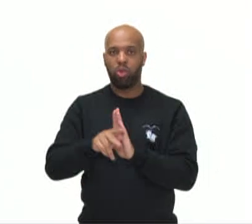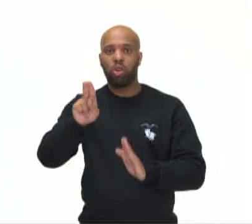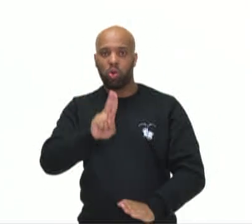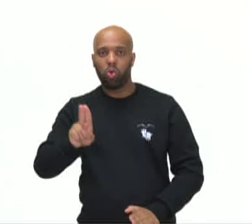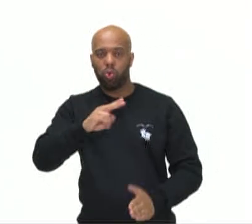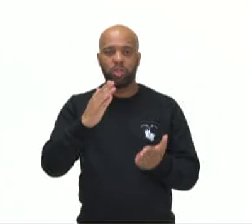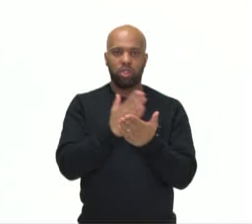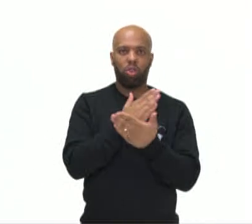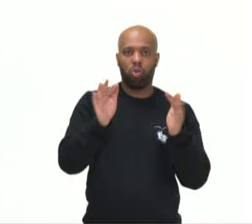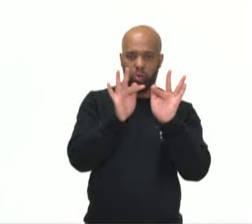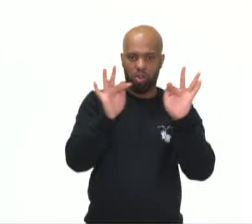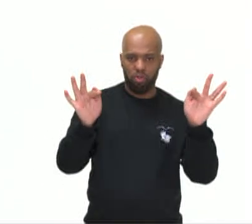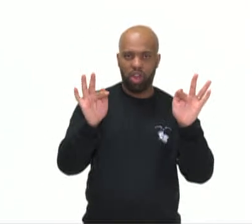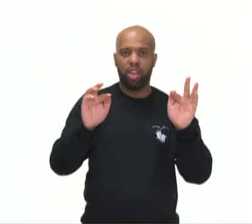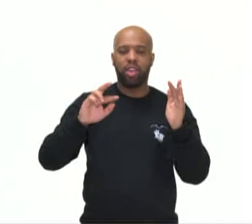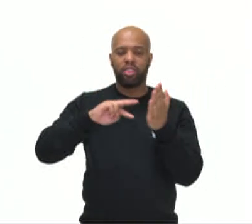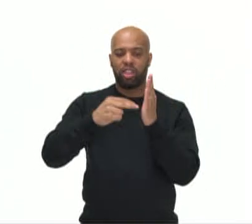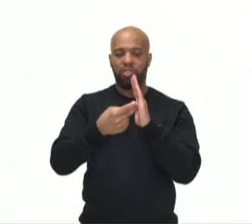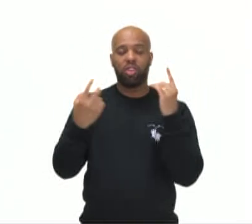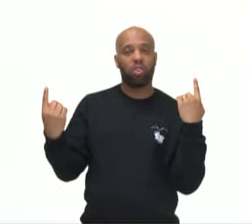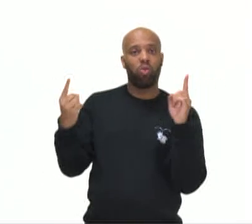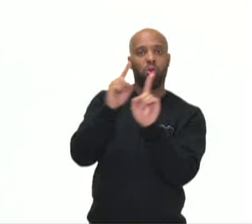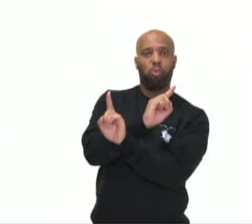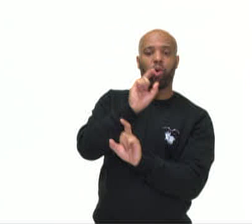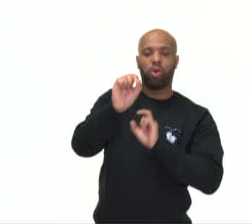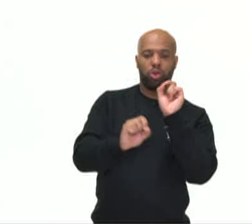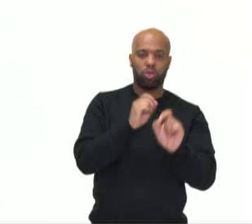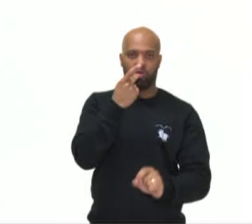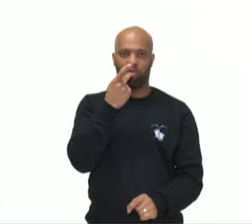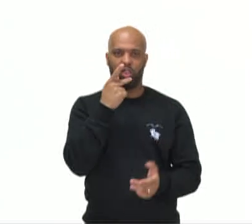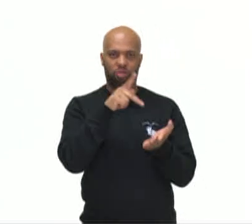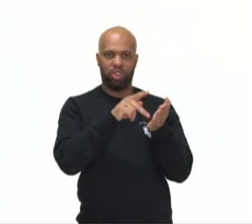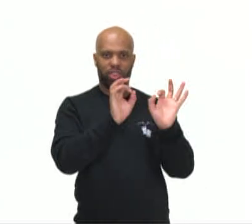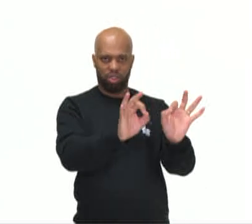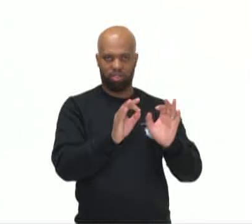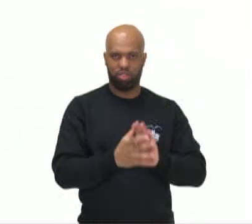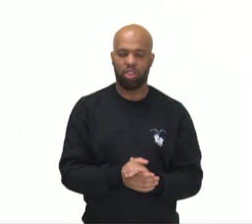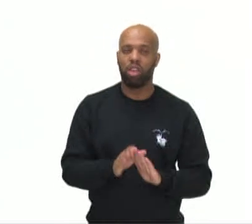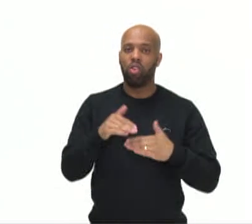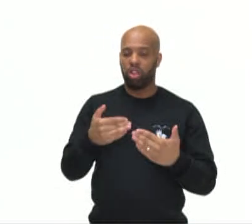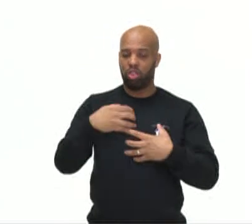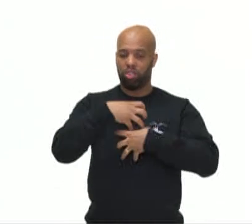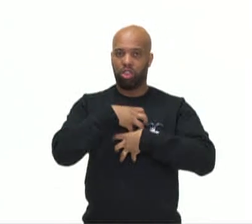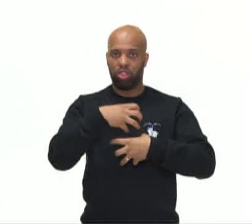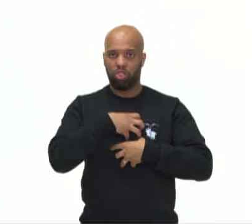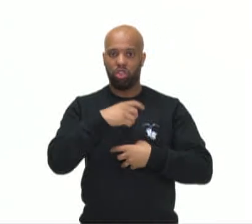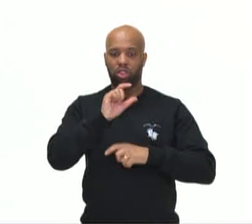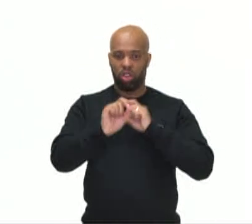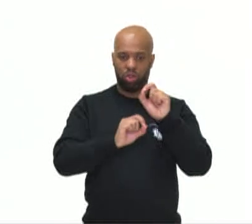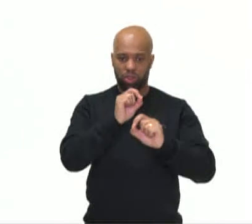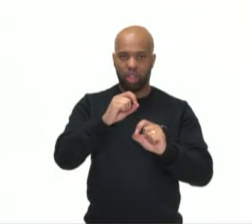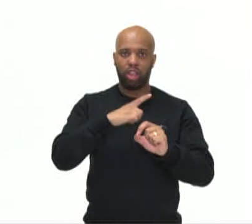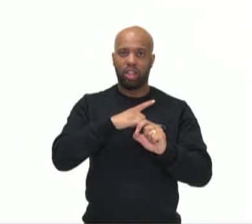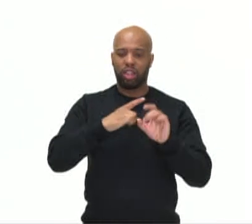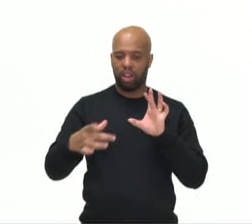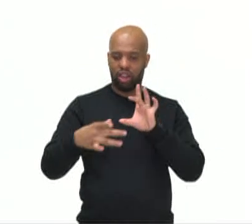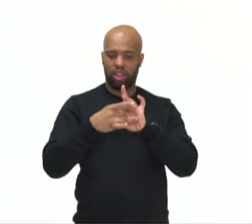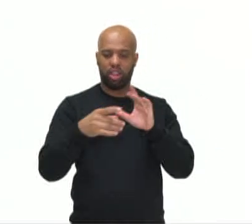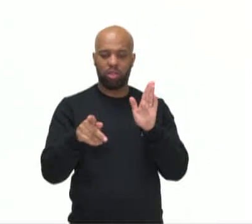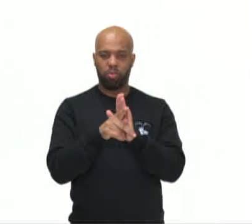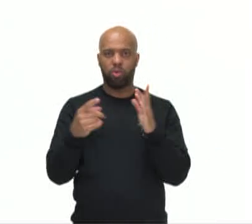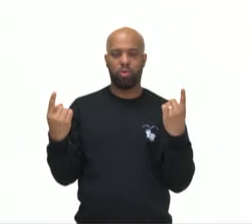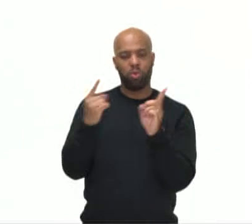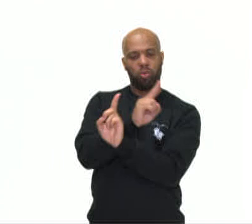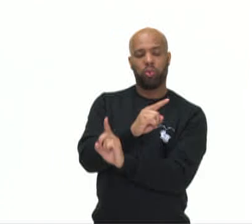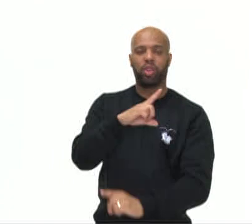de expressões que remetem ao oposto do que foi declarado. Os sentidos aparecem ligados pela inversão